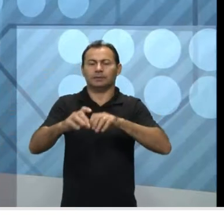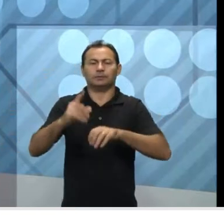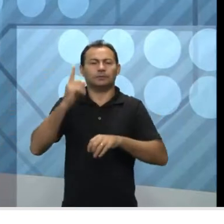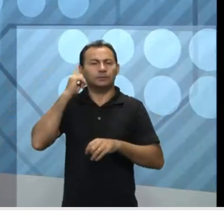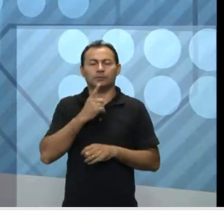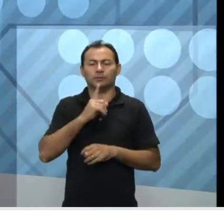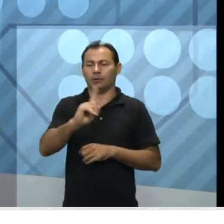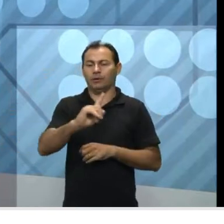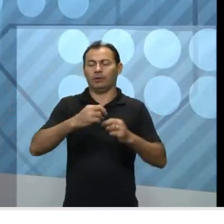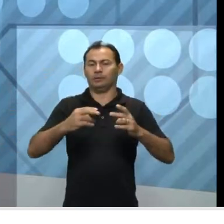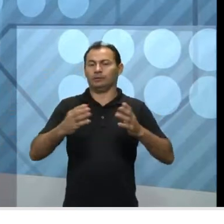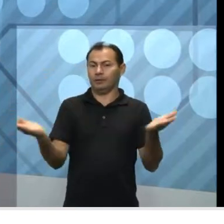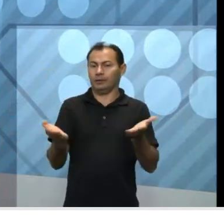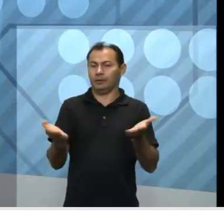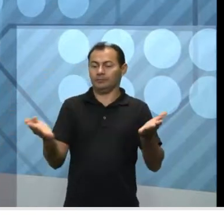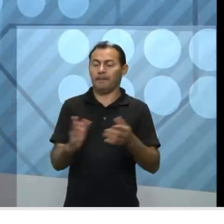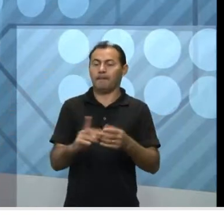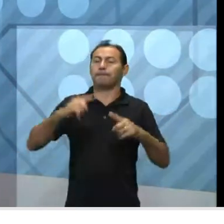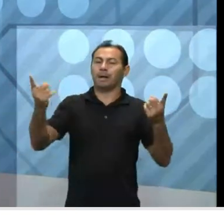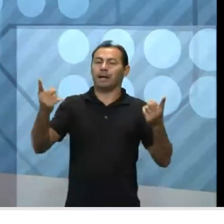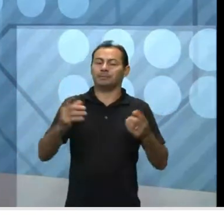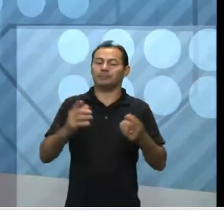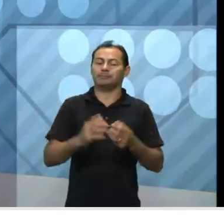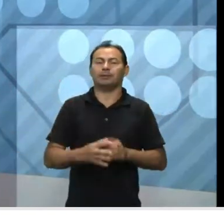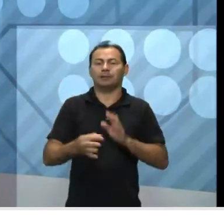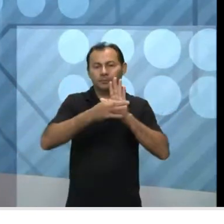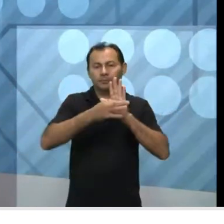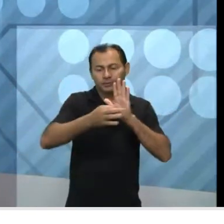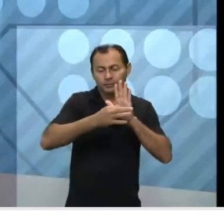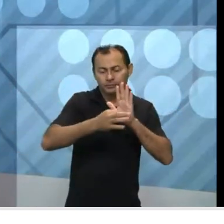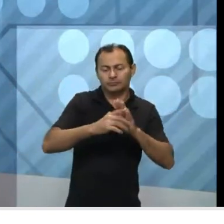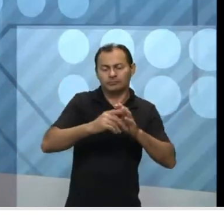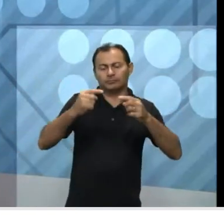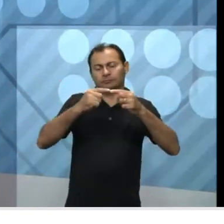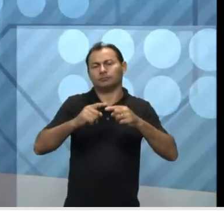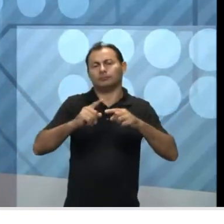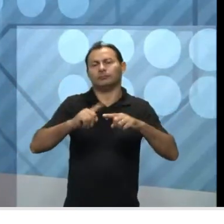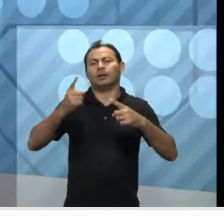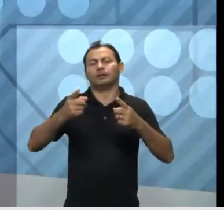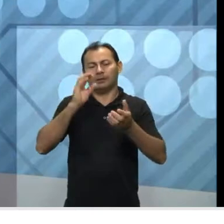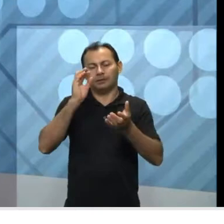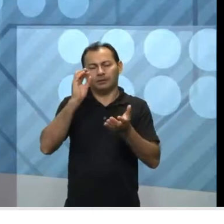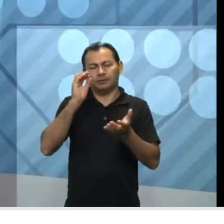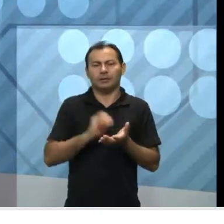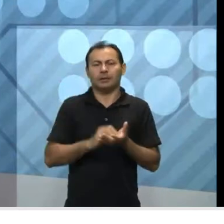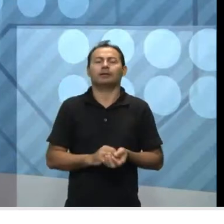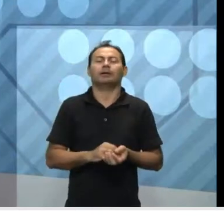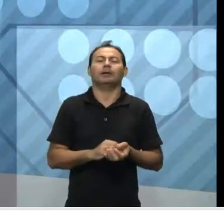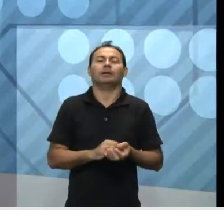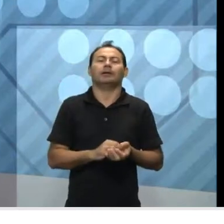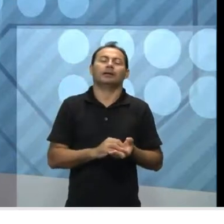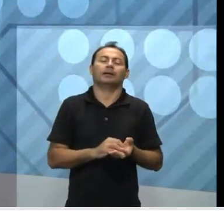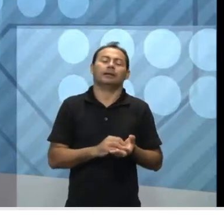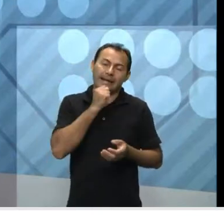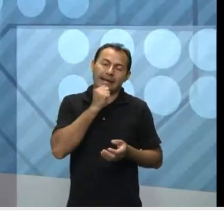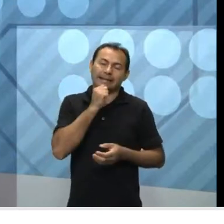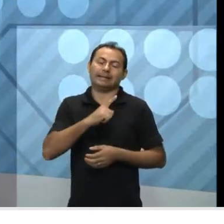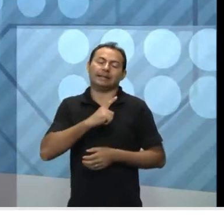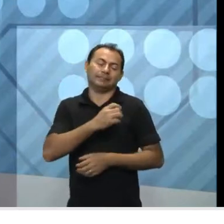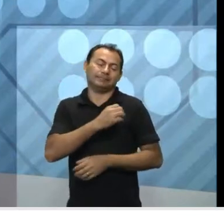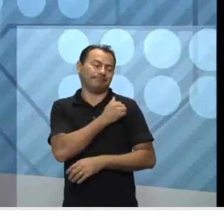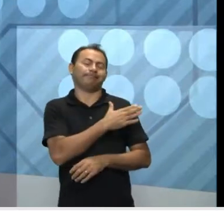né, essas opiniões em relação, mas porque existe o preconceito, né? Não há conhecimento daquilo que está